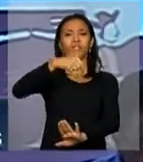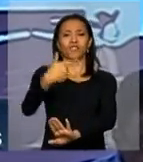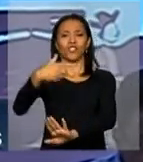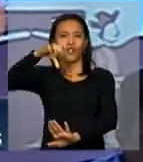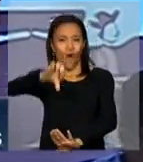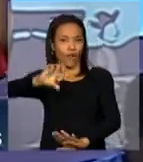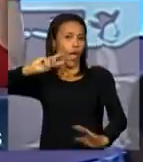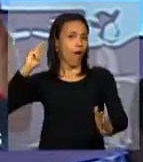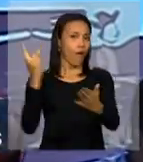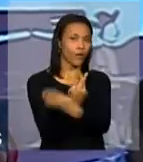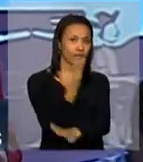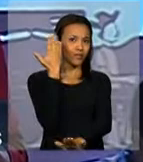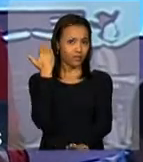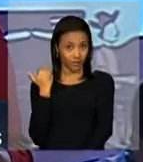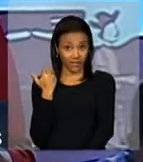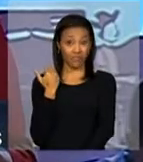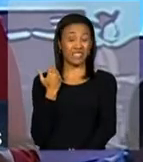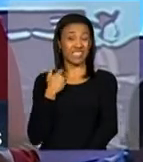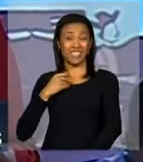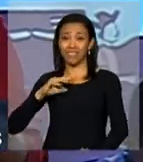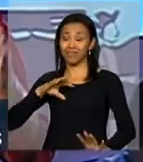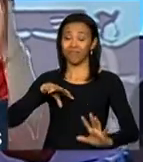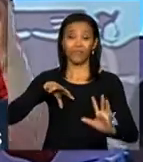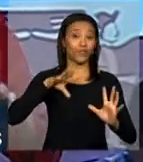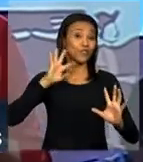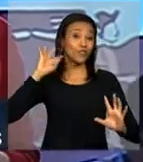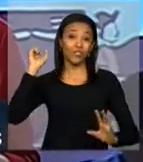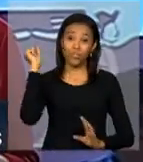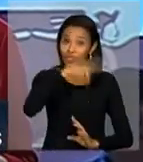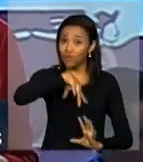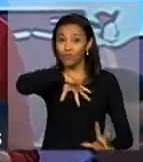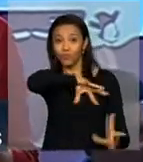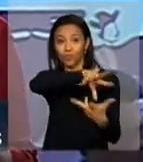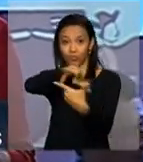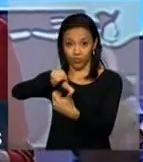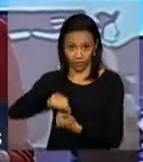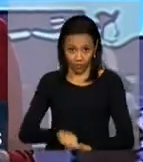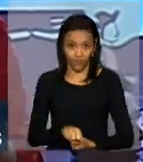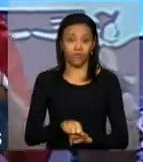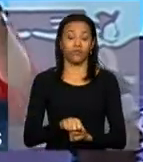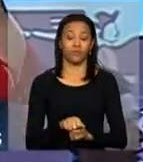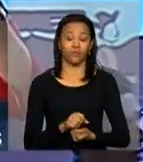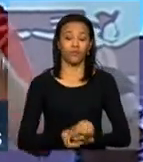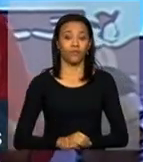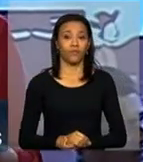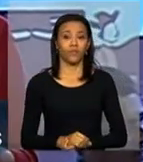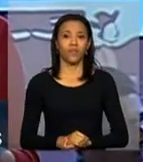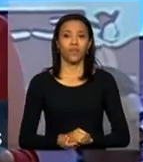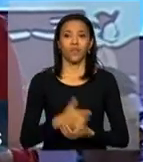mundo durante o final da década passada,